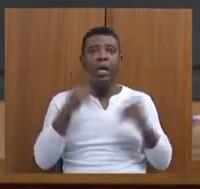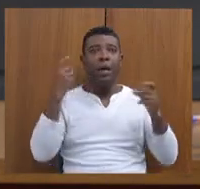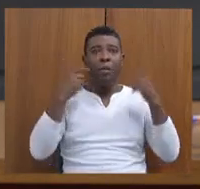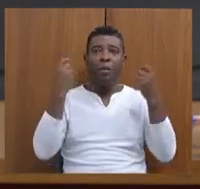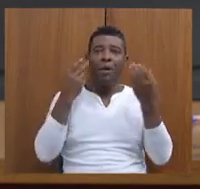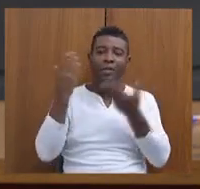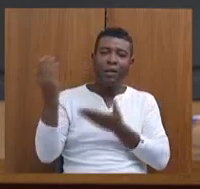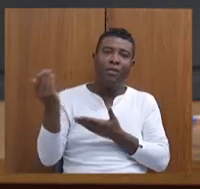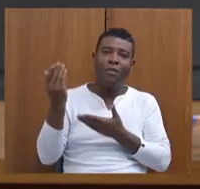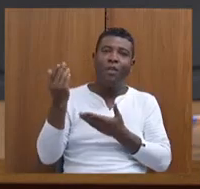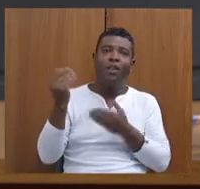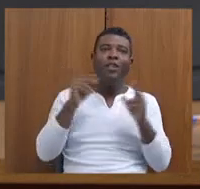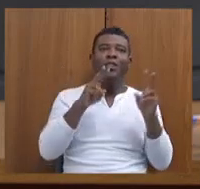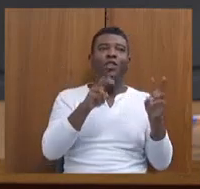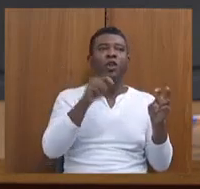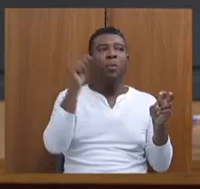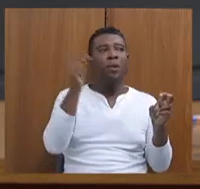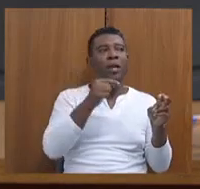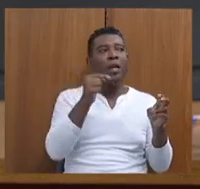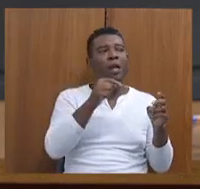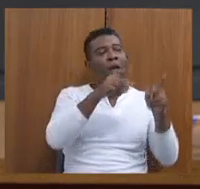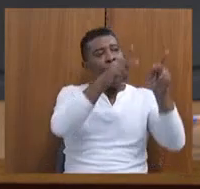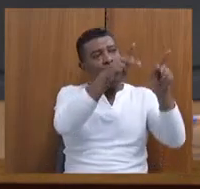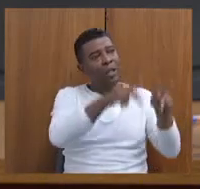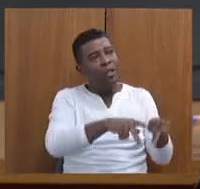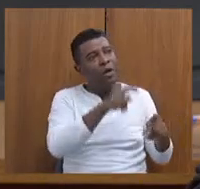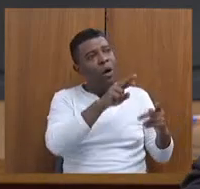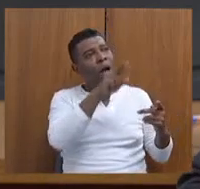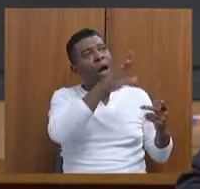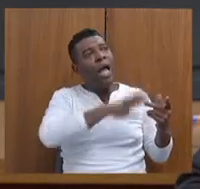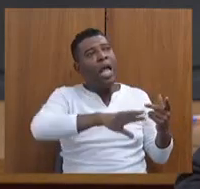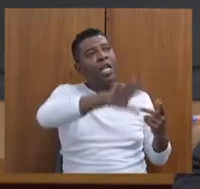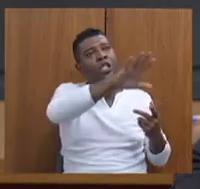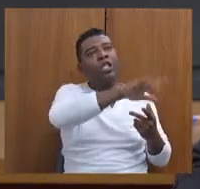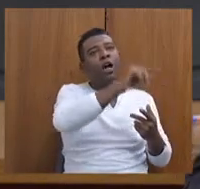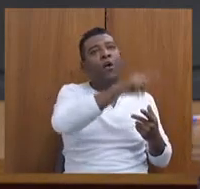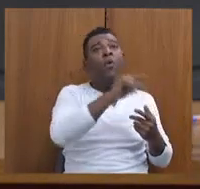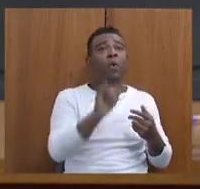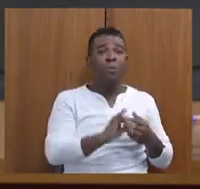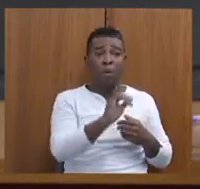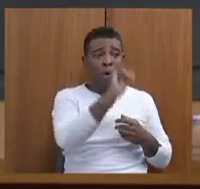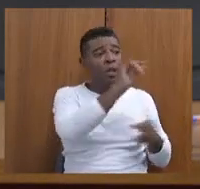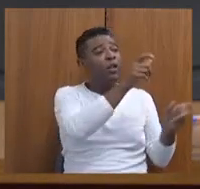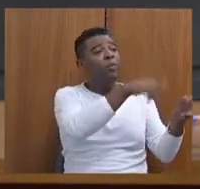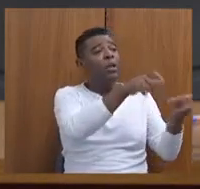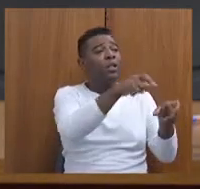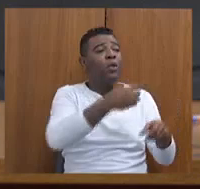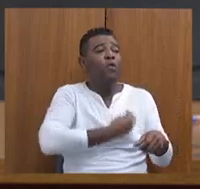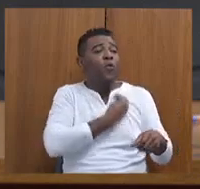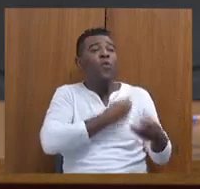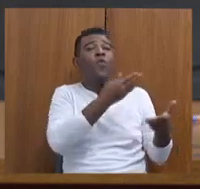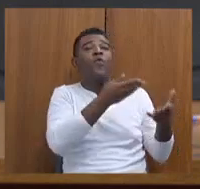a questão das pessoas naquela região tão importante que se é